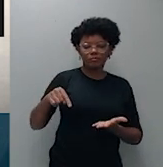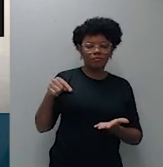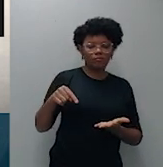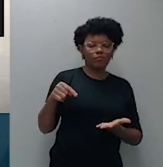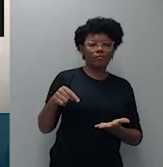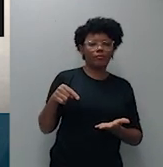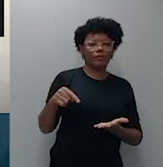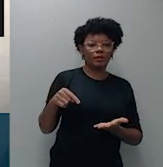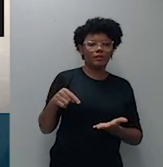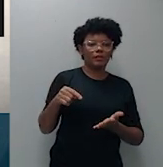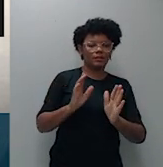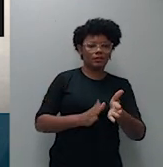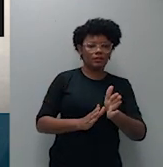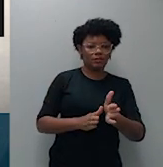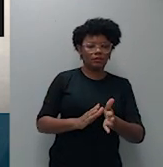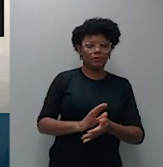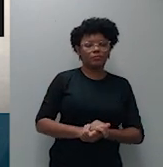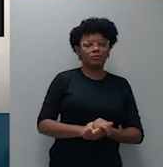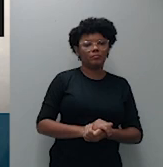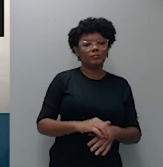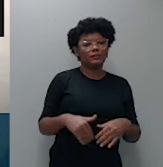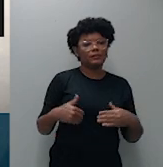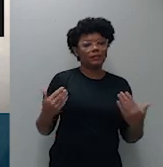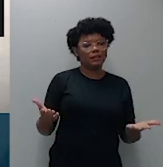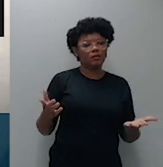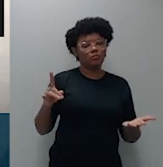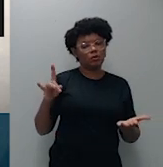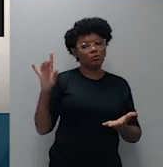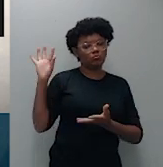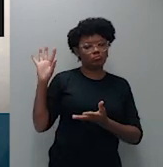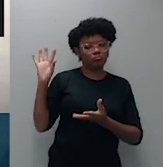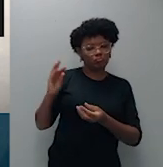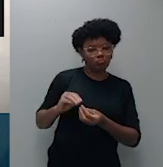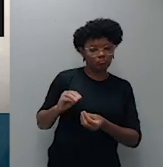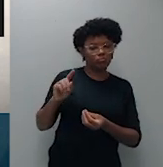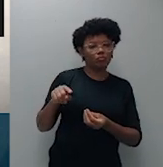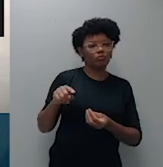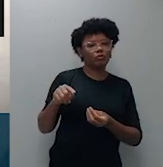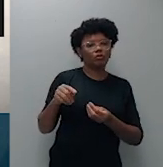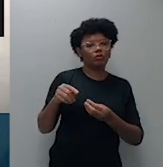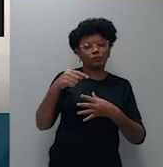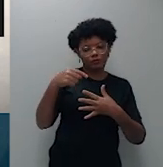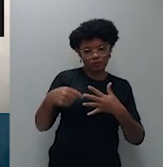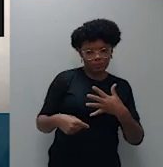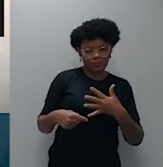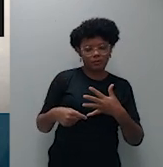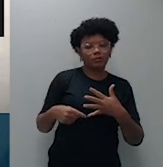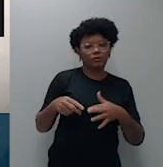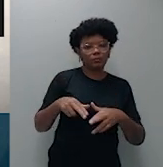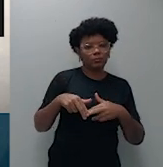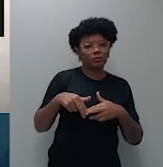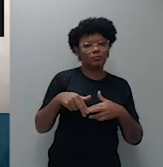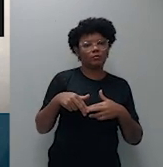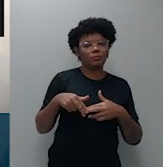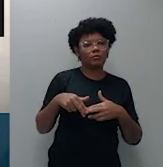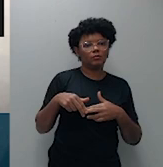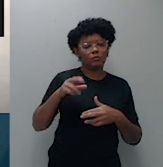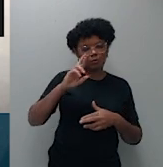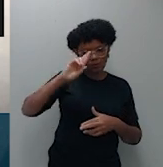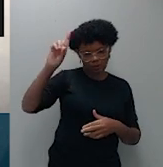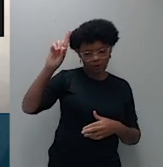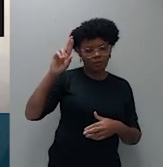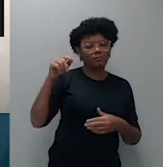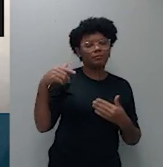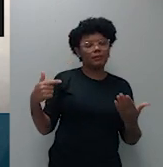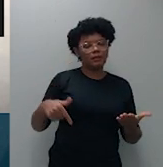nessa nessa direção então abreviando aqui os fundamentos por conta do da